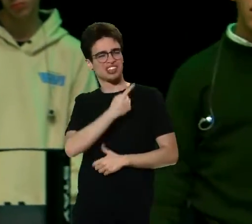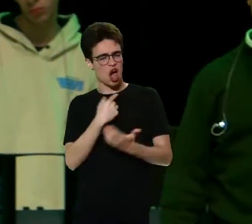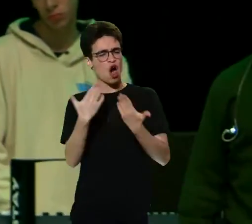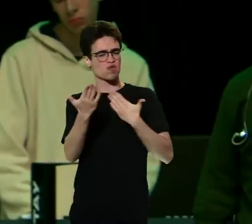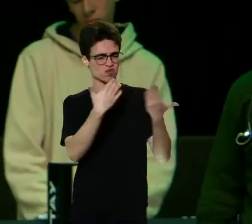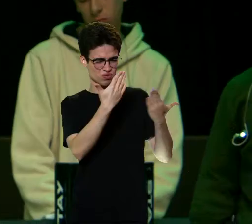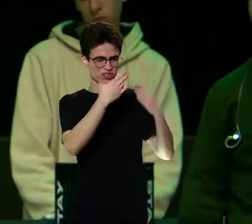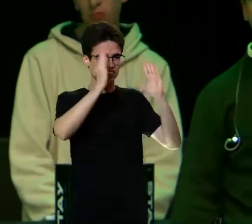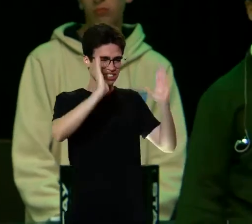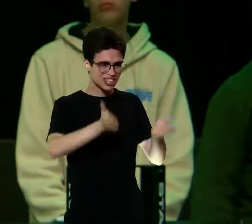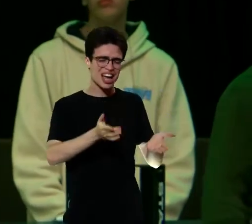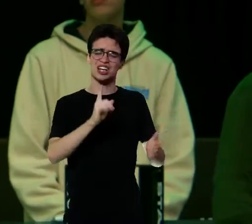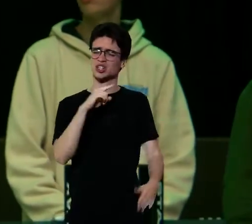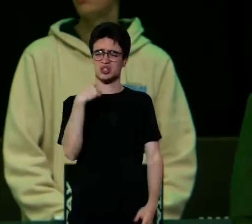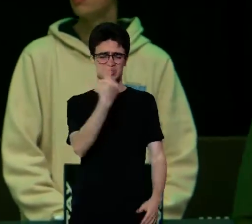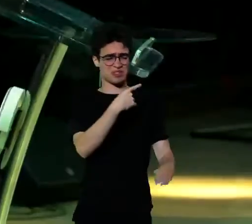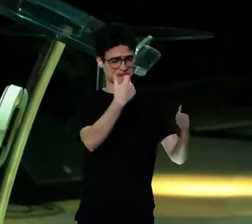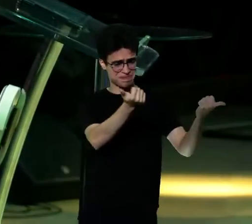pés de Jesus.